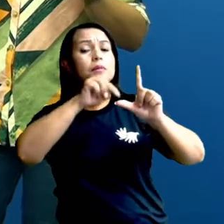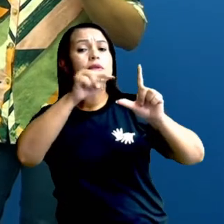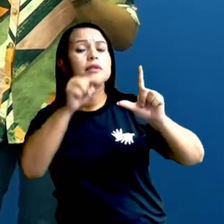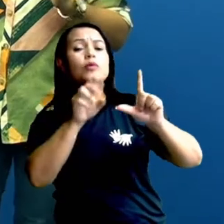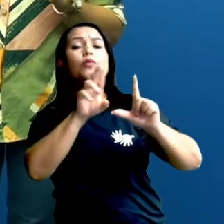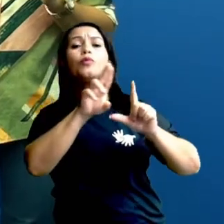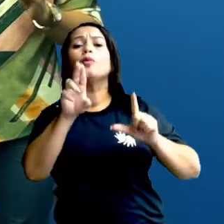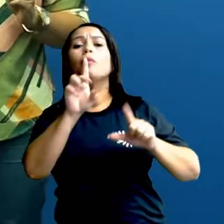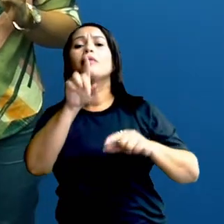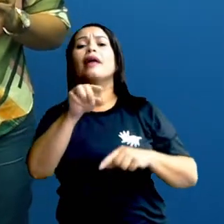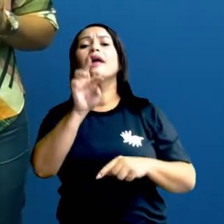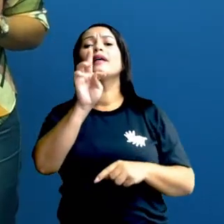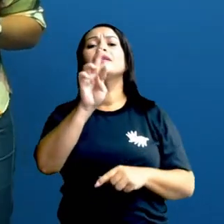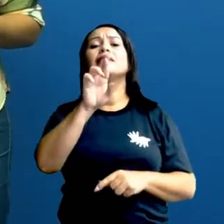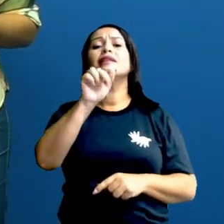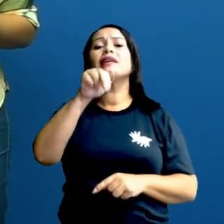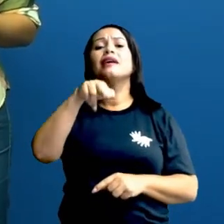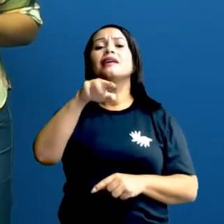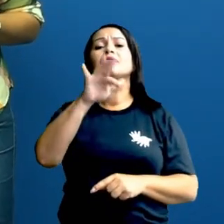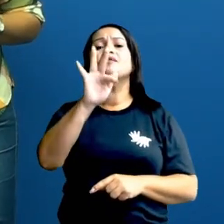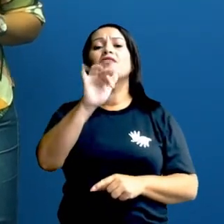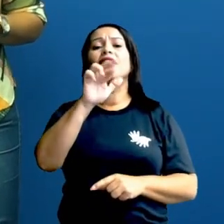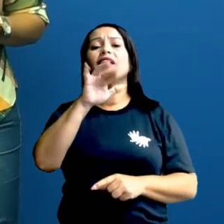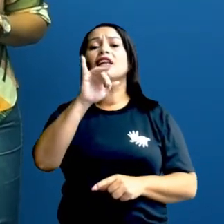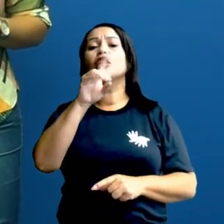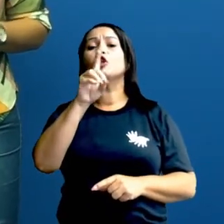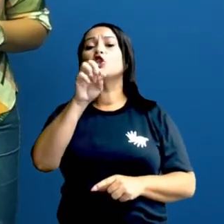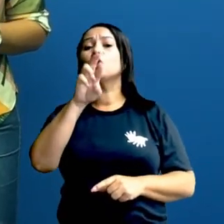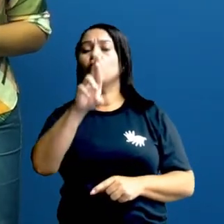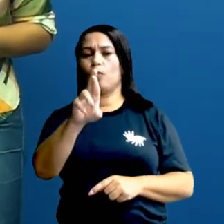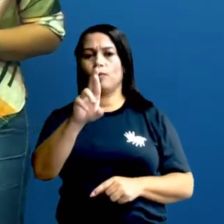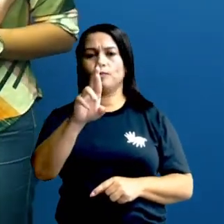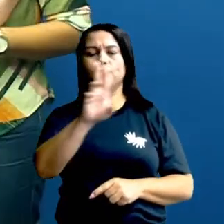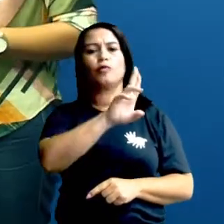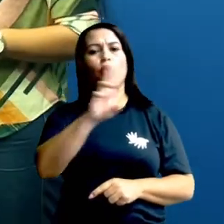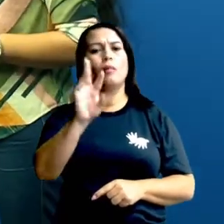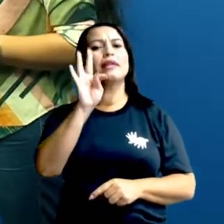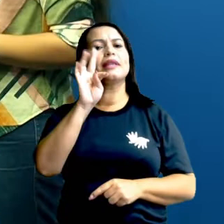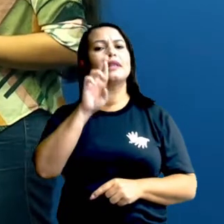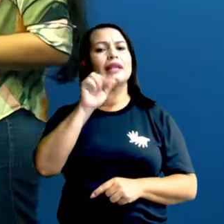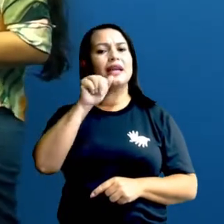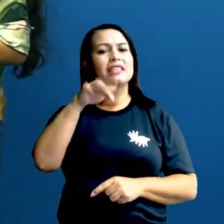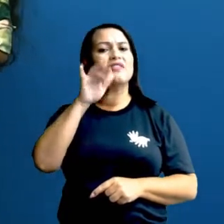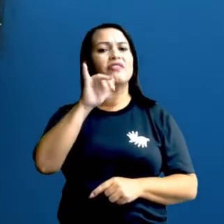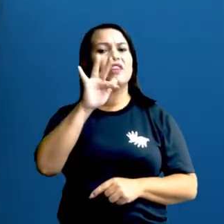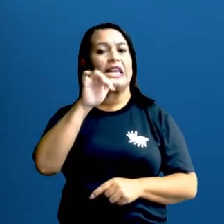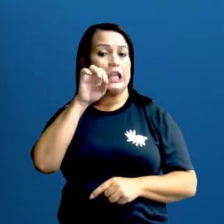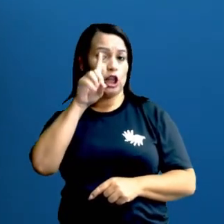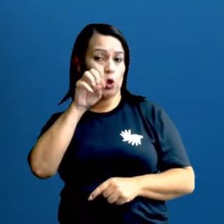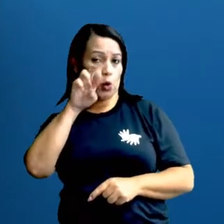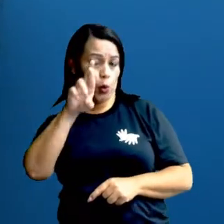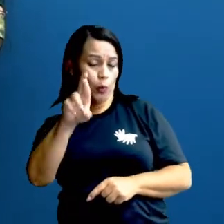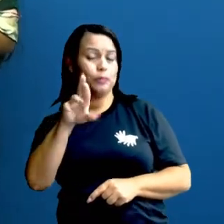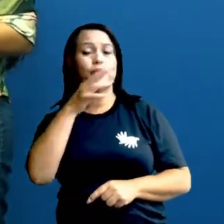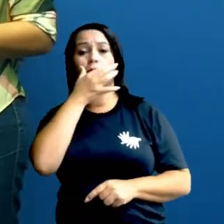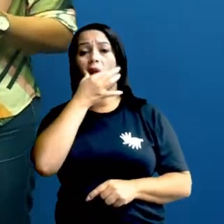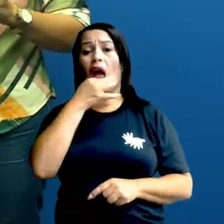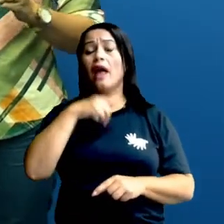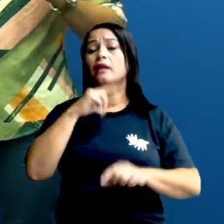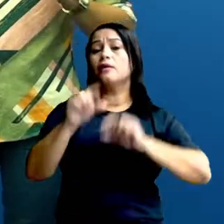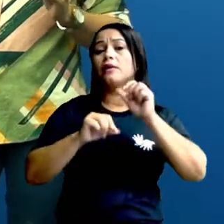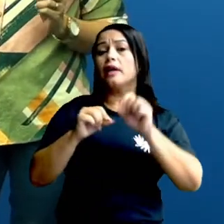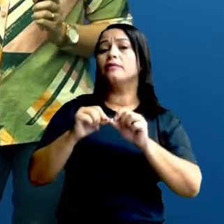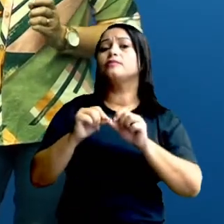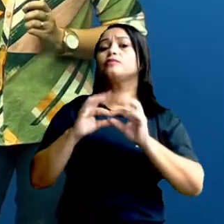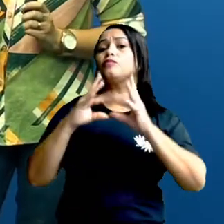dessa régua é transferidor Tá certo nós chamamos de transferido e esse transferidor aqui ó nós